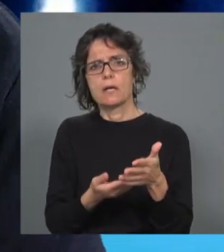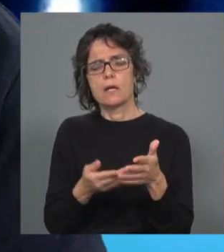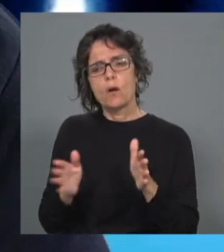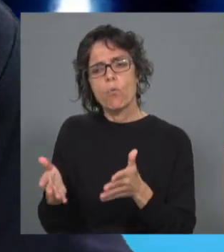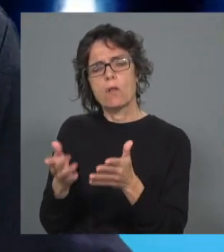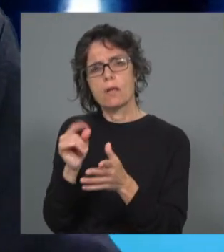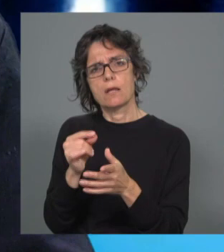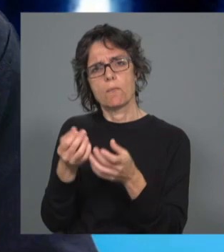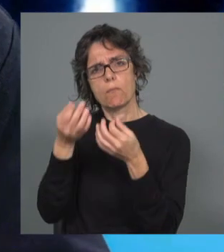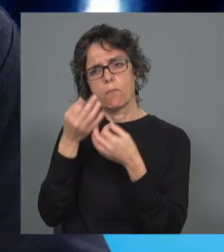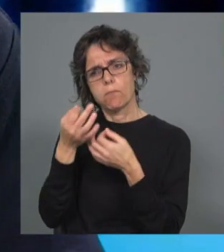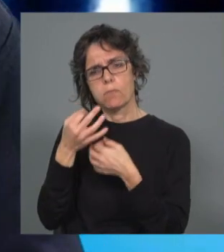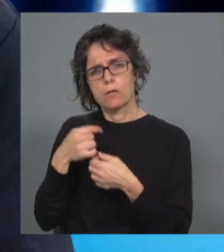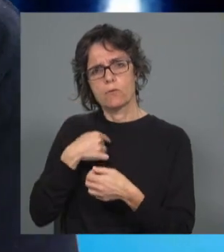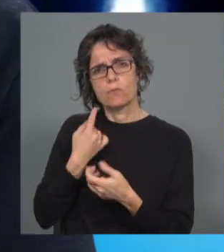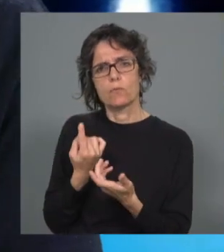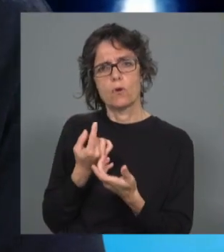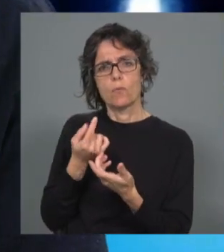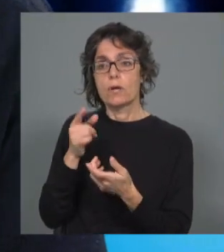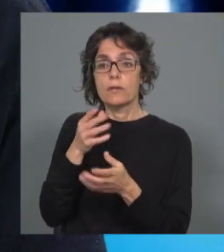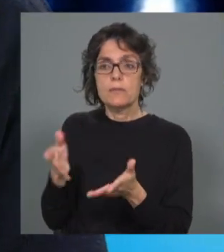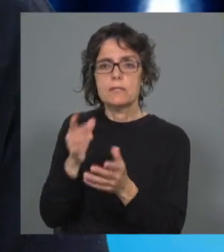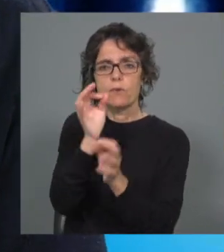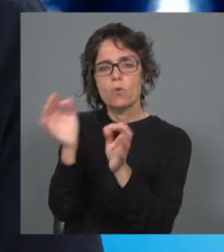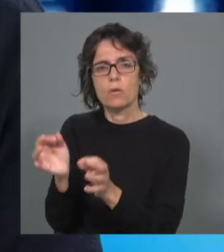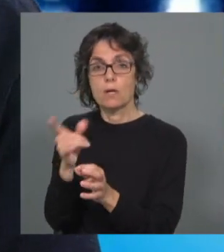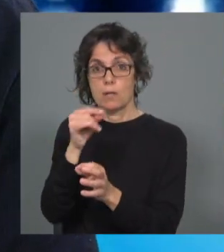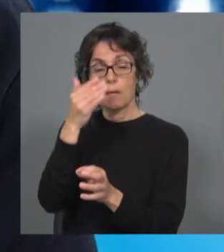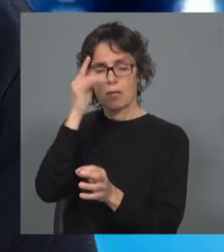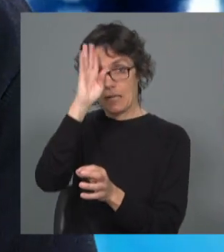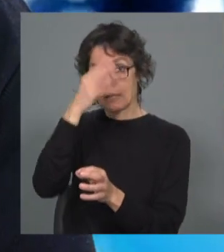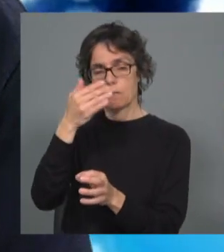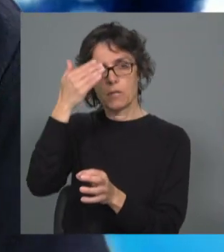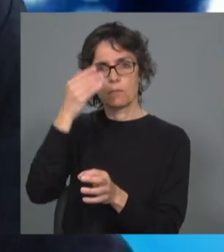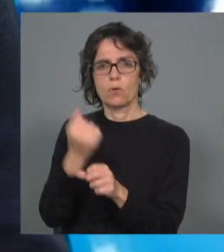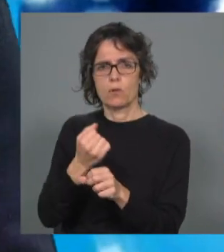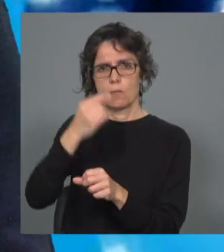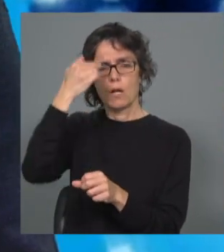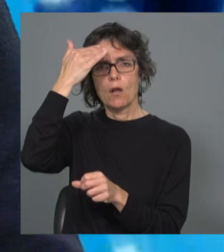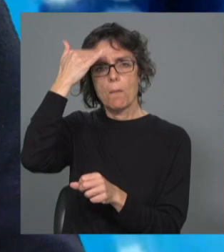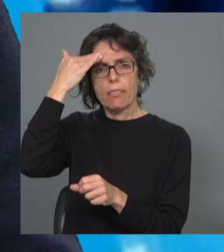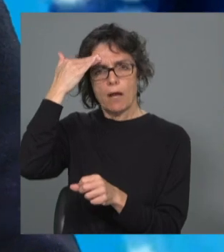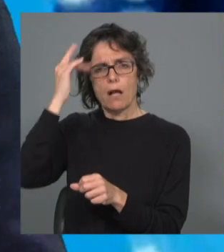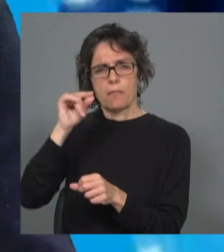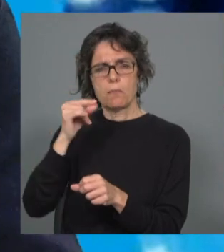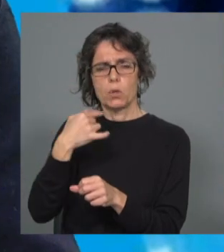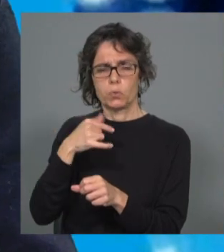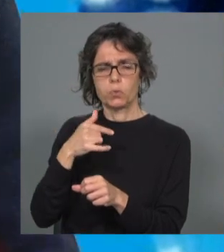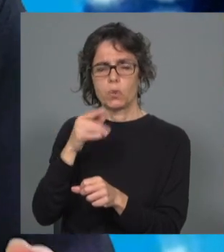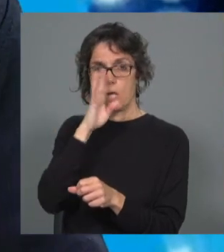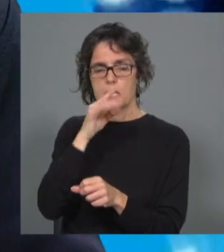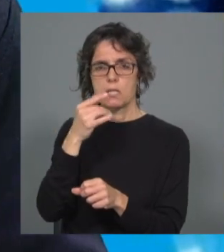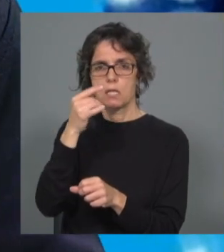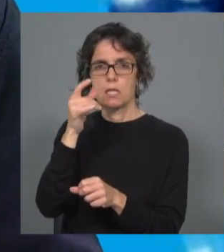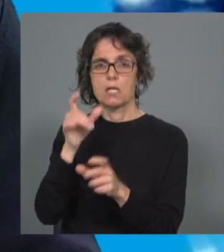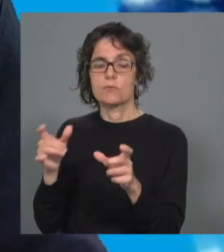de si fisicamente, etc., porque é um trabalho mentalmente muito exigente e, portanto, se a pessoa quebrar,